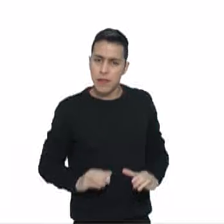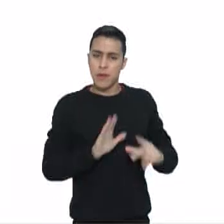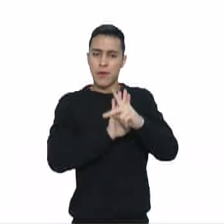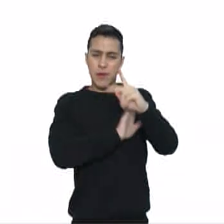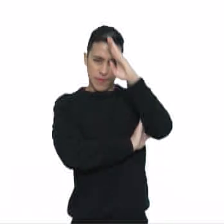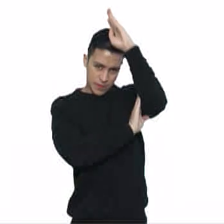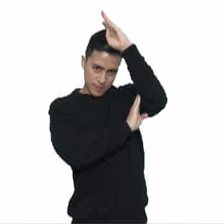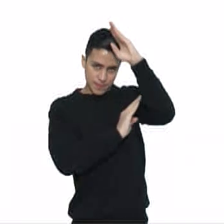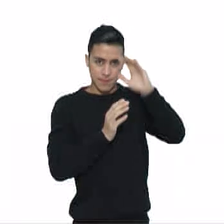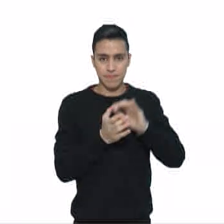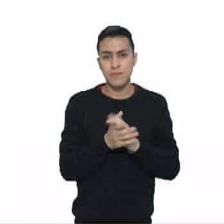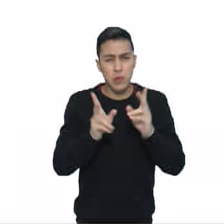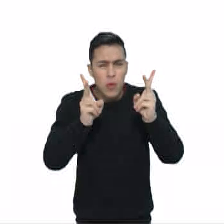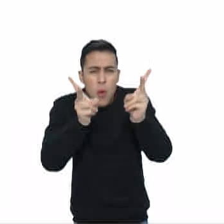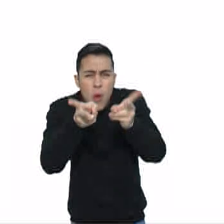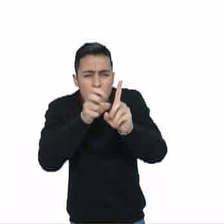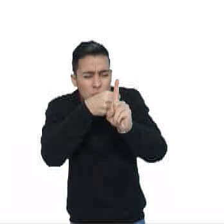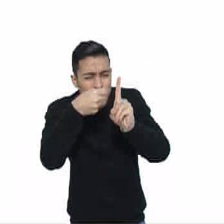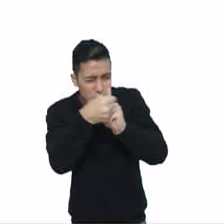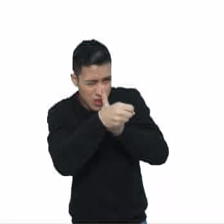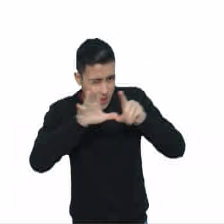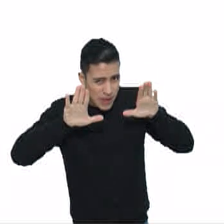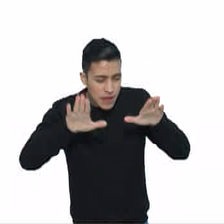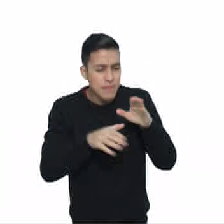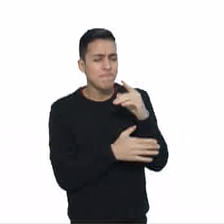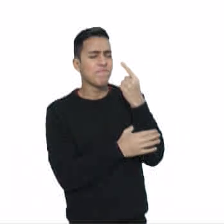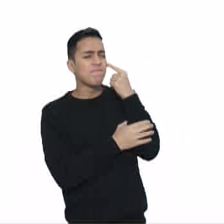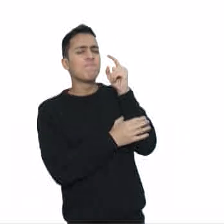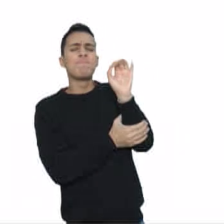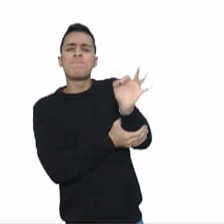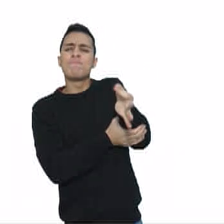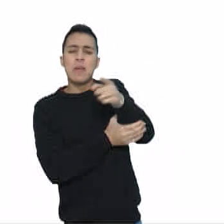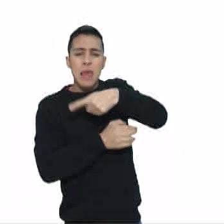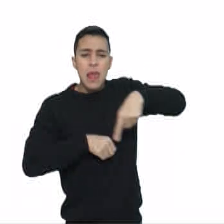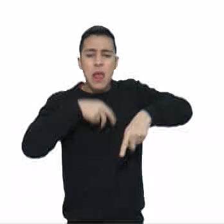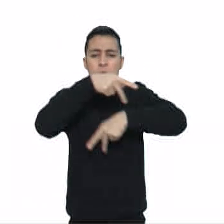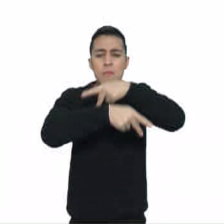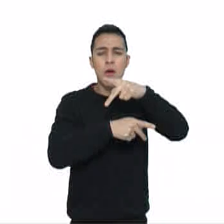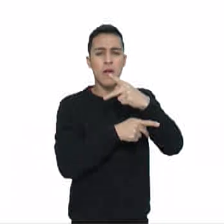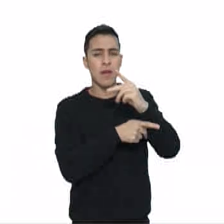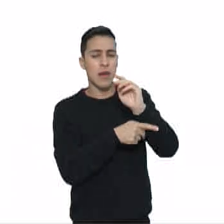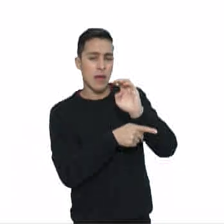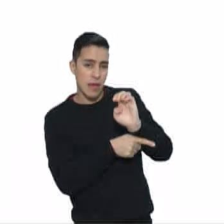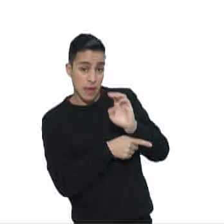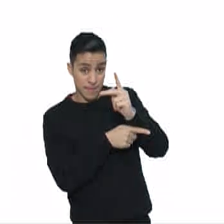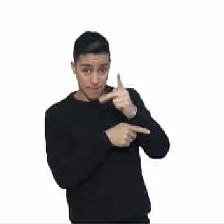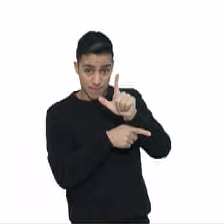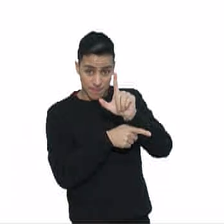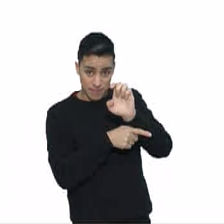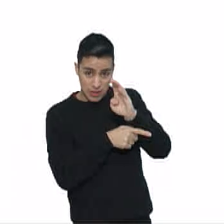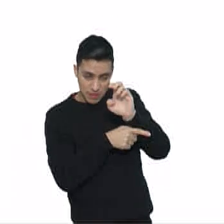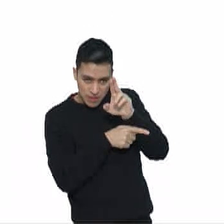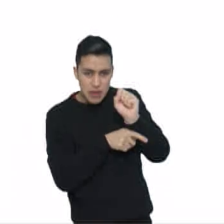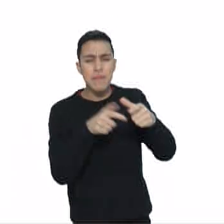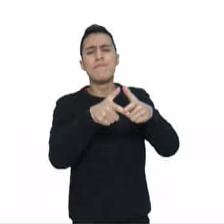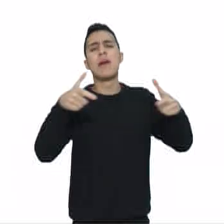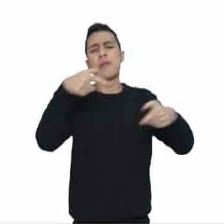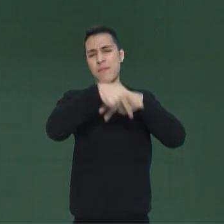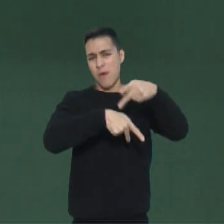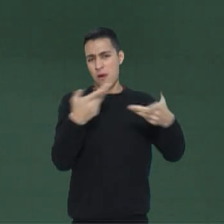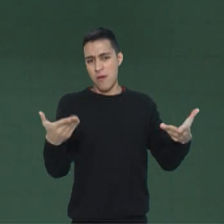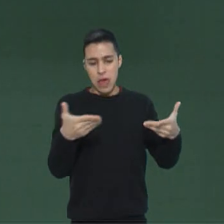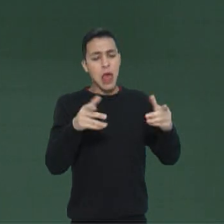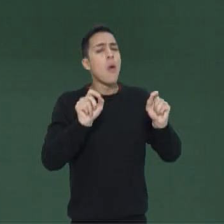Ainda sobre a sociedade, nós vamos verificar, então, que os plebeus eram a maioria da população. Eram formadas por quem?